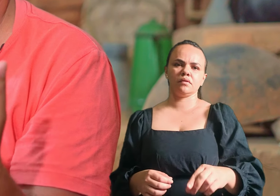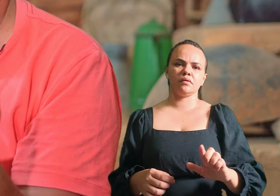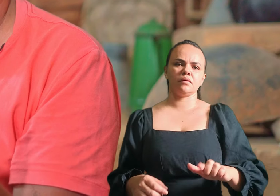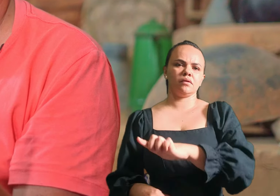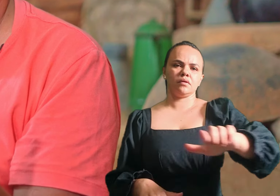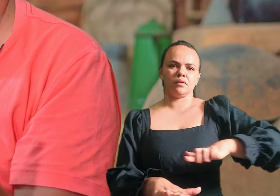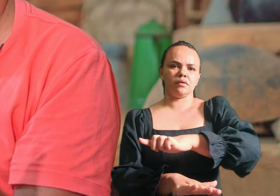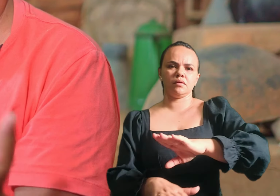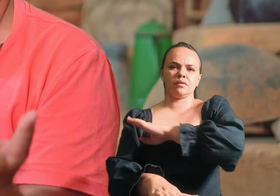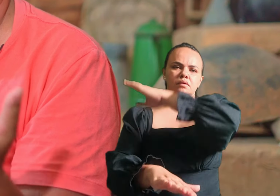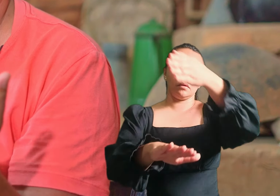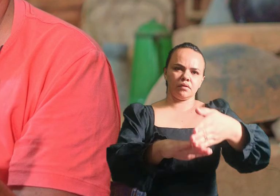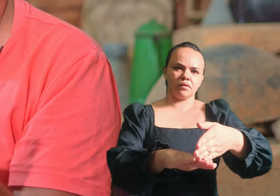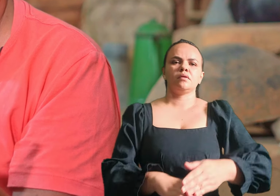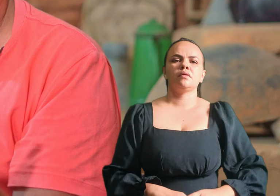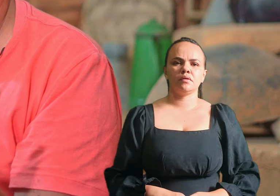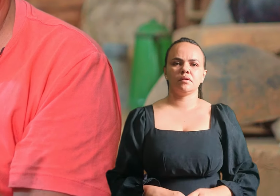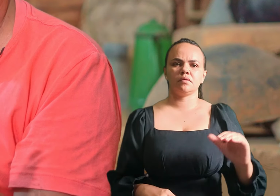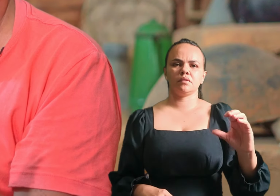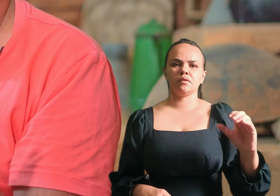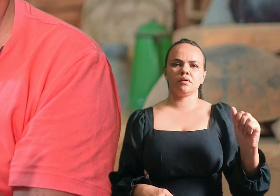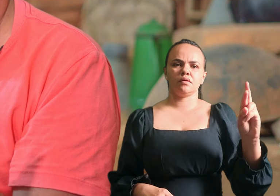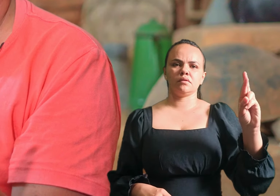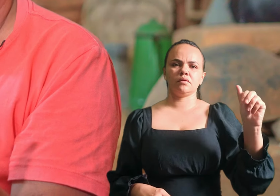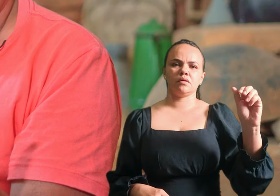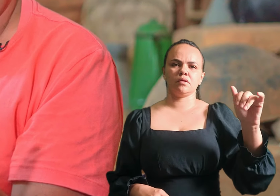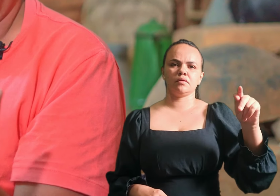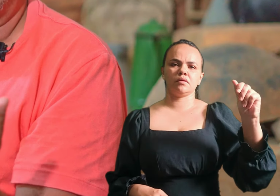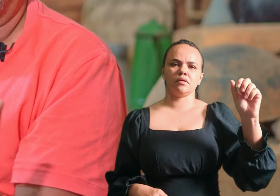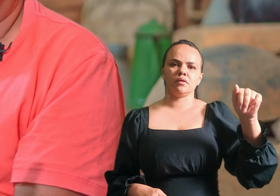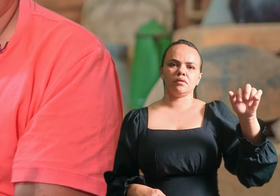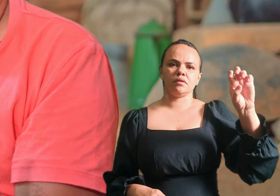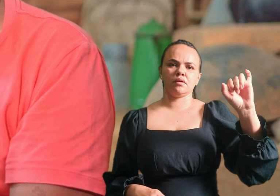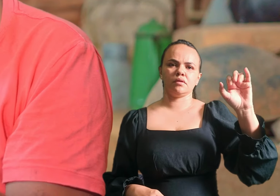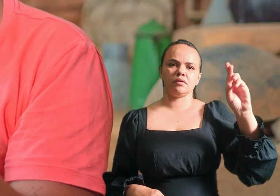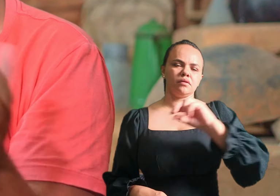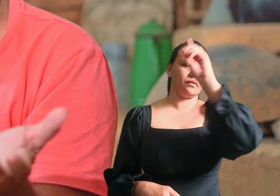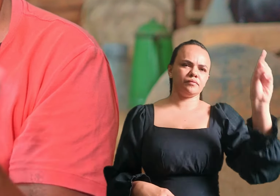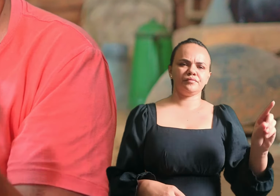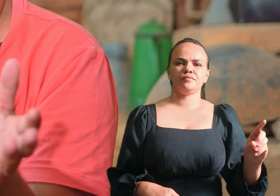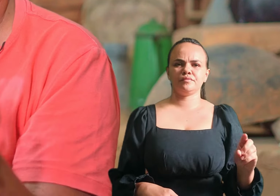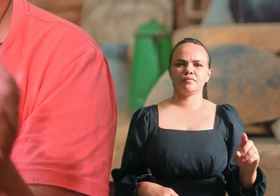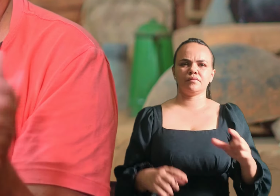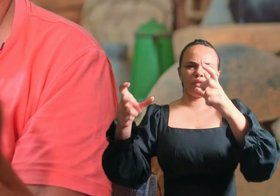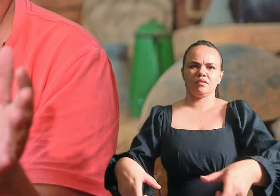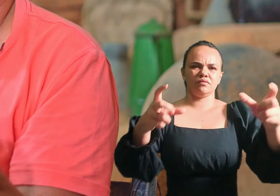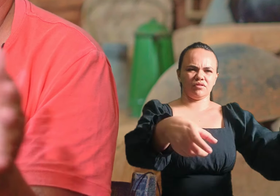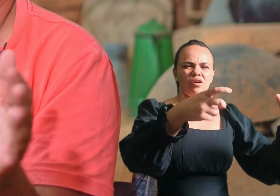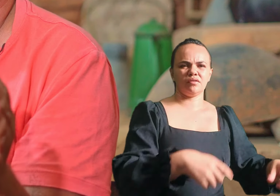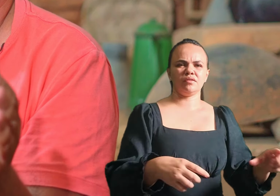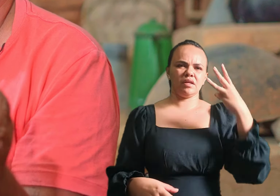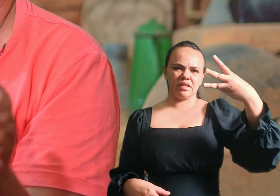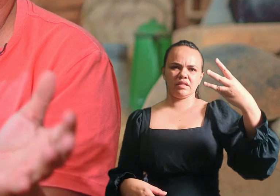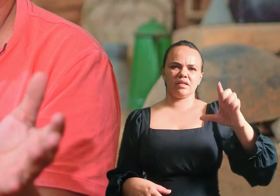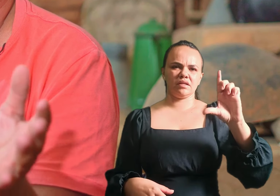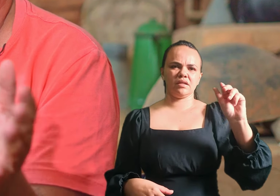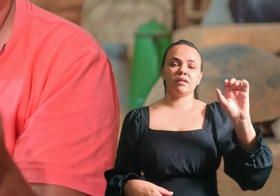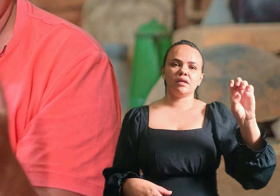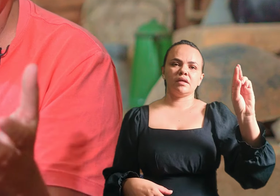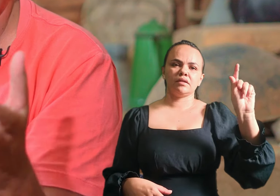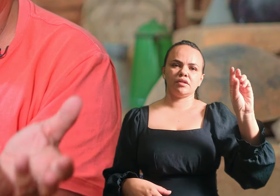você pegar a data da carrapateira Se você pegar a data do Arapuá eh que eram eh três Léguas de comprimento por um uma